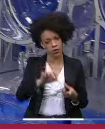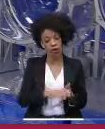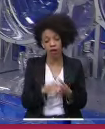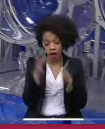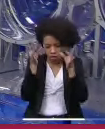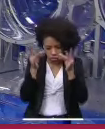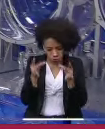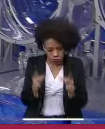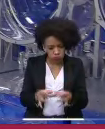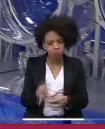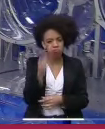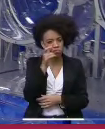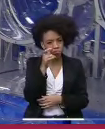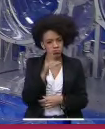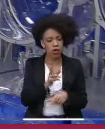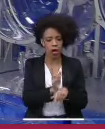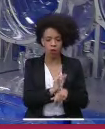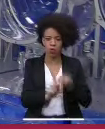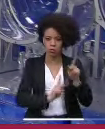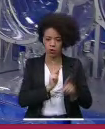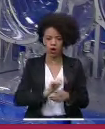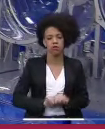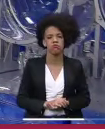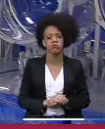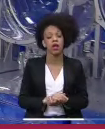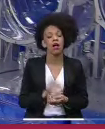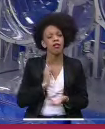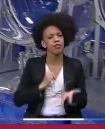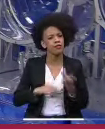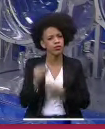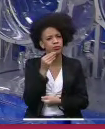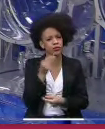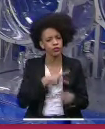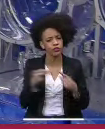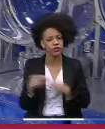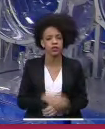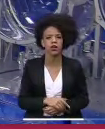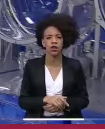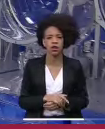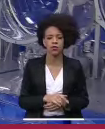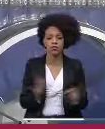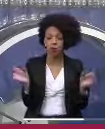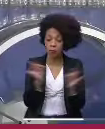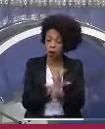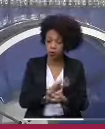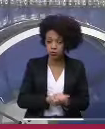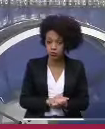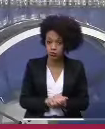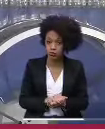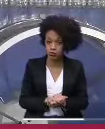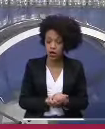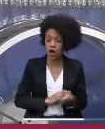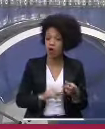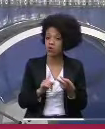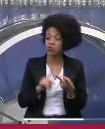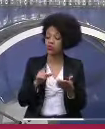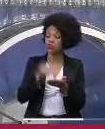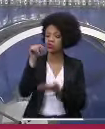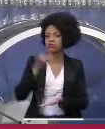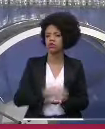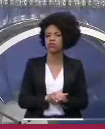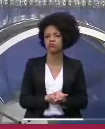cada procedimento. Você tem mais uma chance de ganhar na dupla cena. Bolas posicionadas. Vamos ao segundo